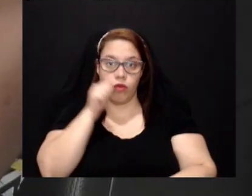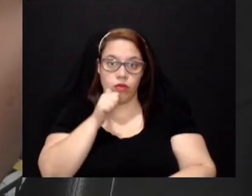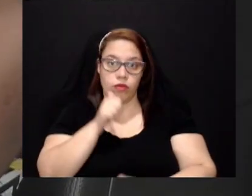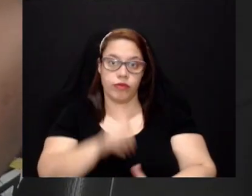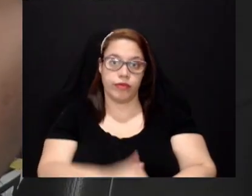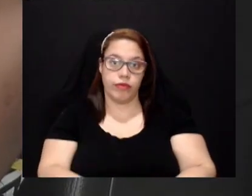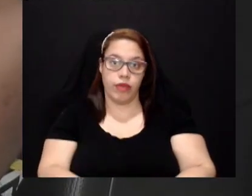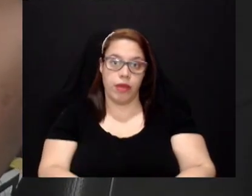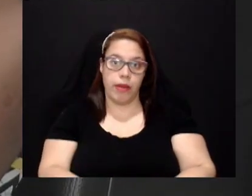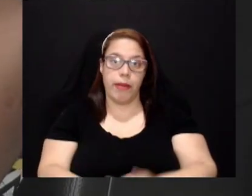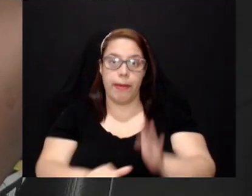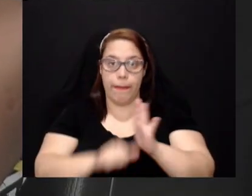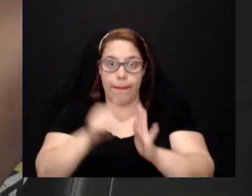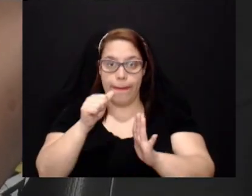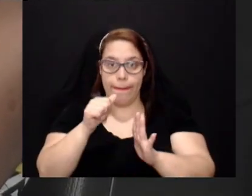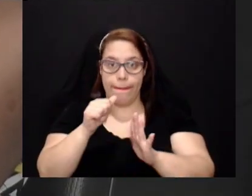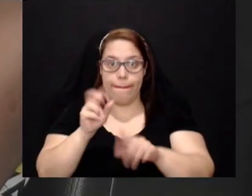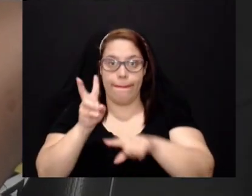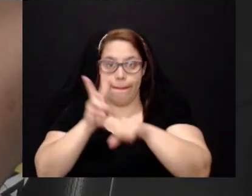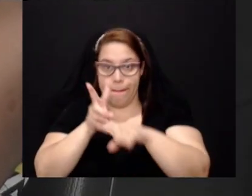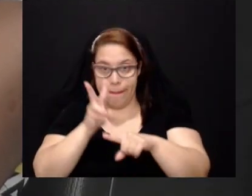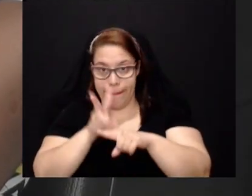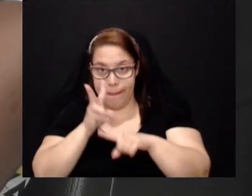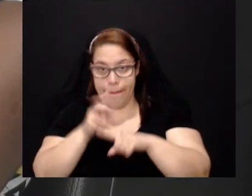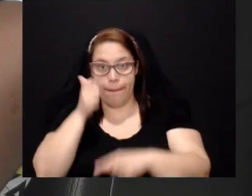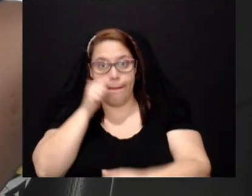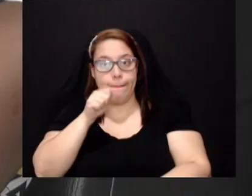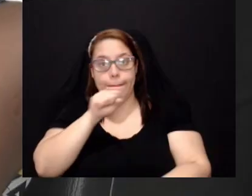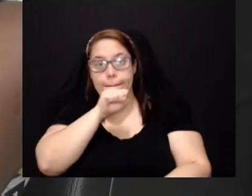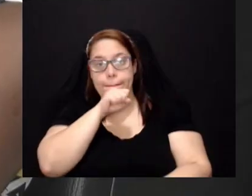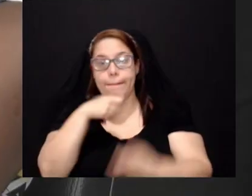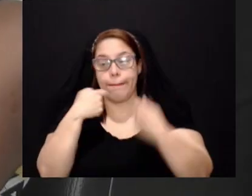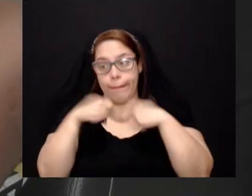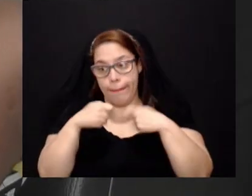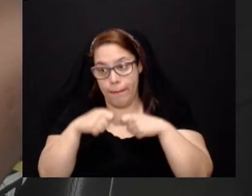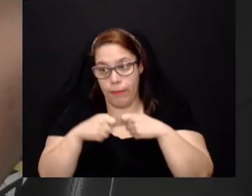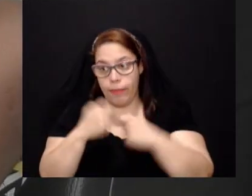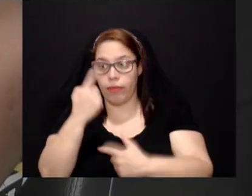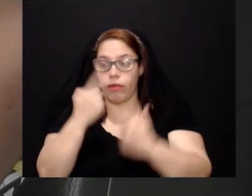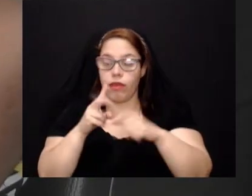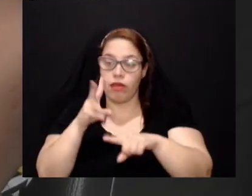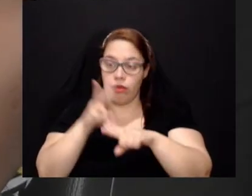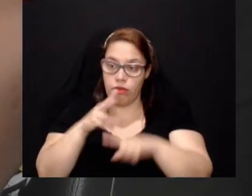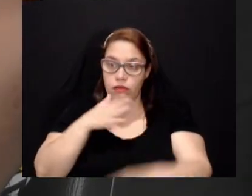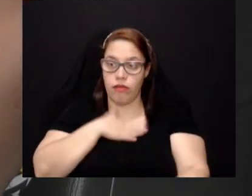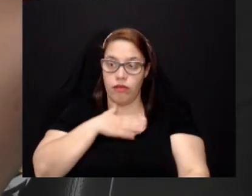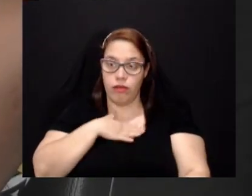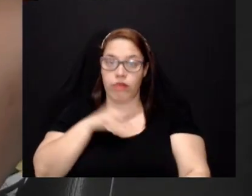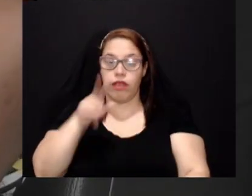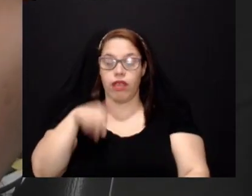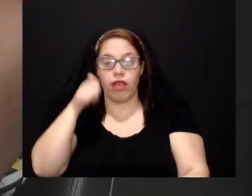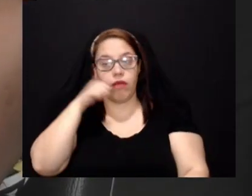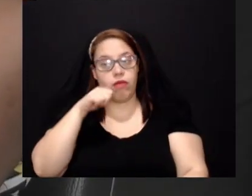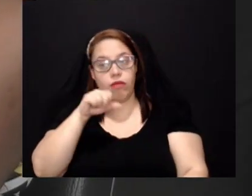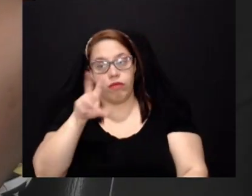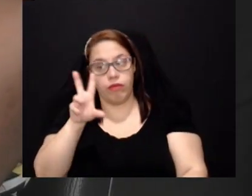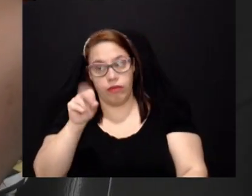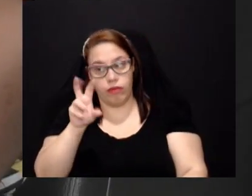primeira cuidadora. Quando a minha mãe precisa de alguém para cuidar de mim, é a minha avó. Eu não sei